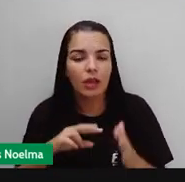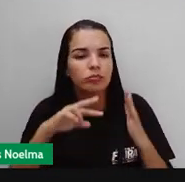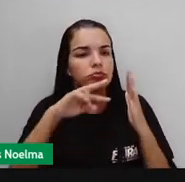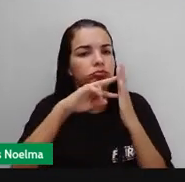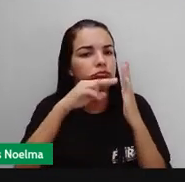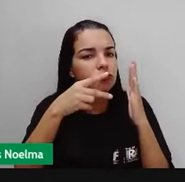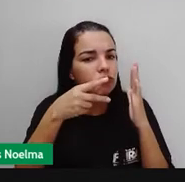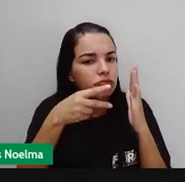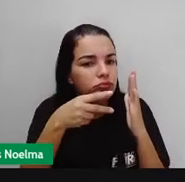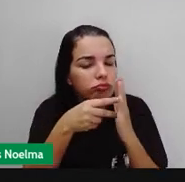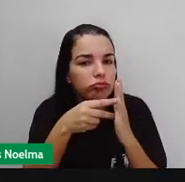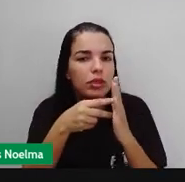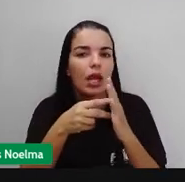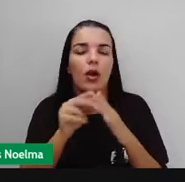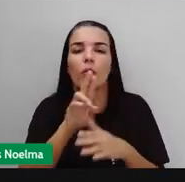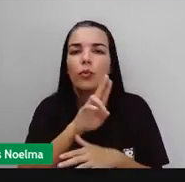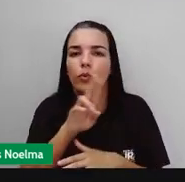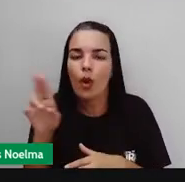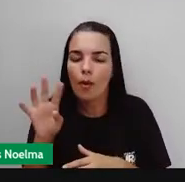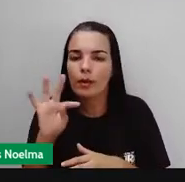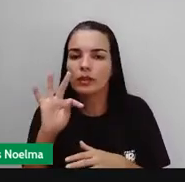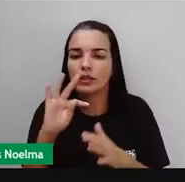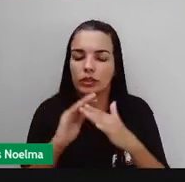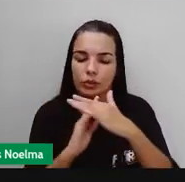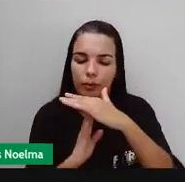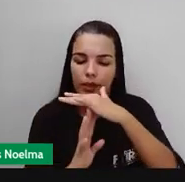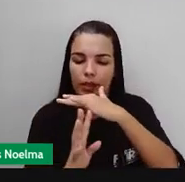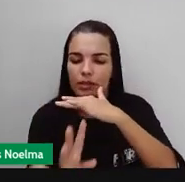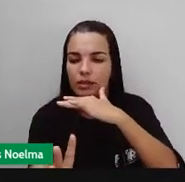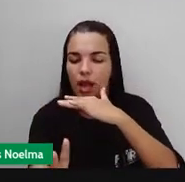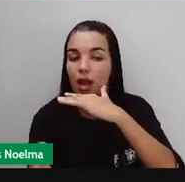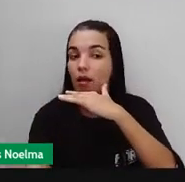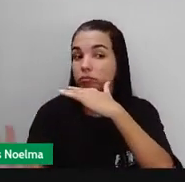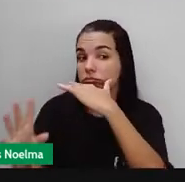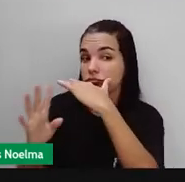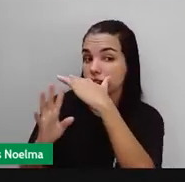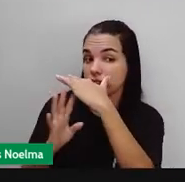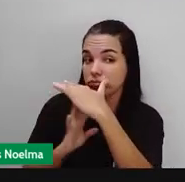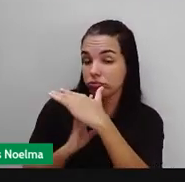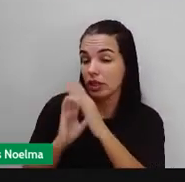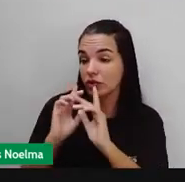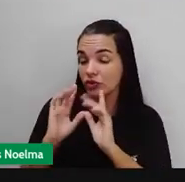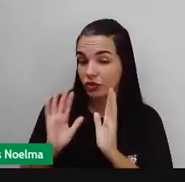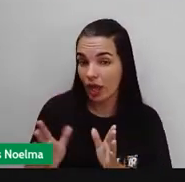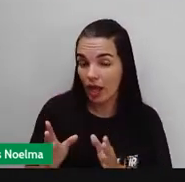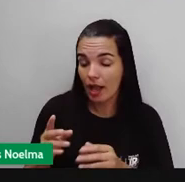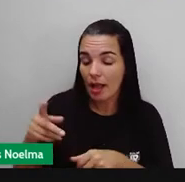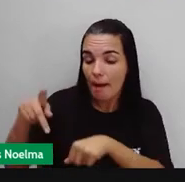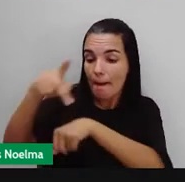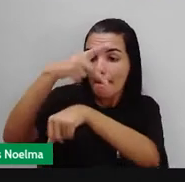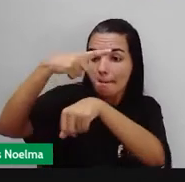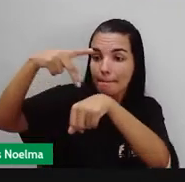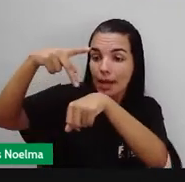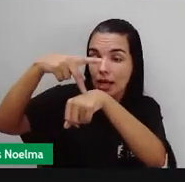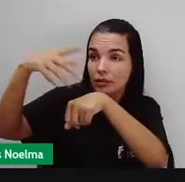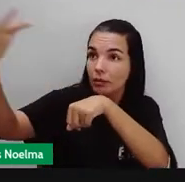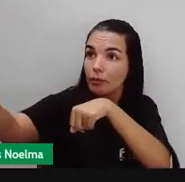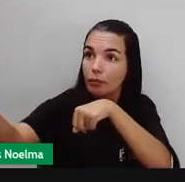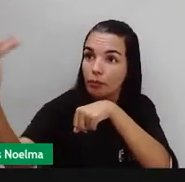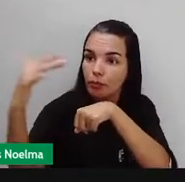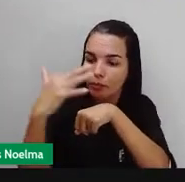de imigração, emigração, imigração, né? Imigração é a entrada de pessoas no nosso